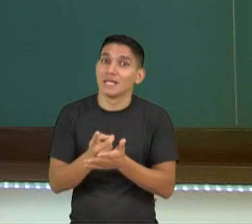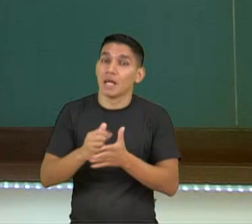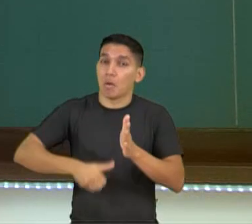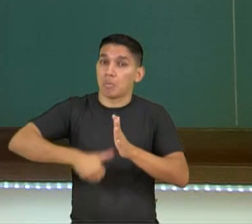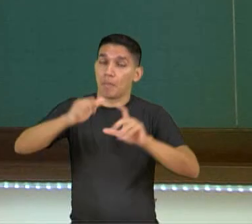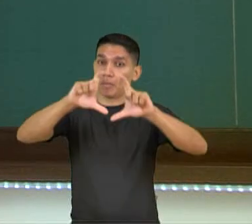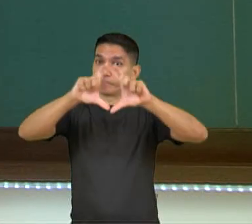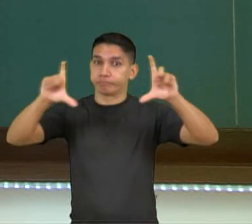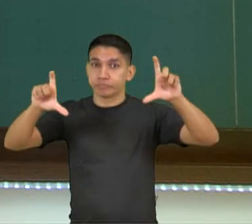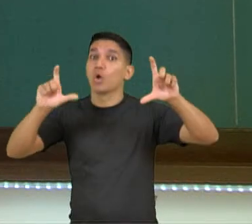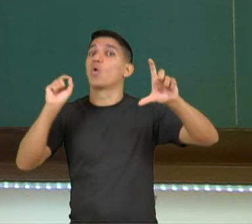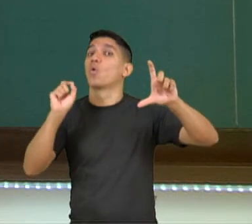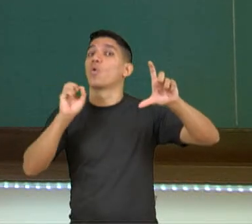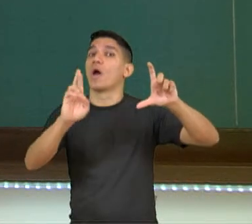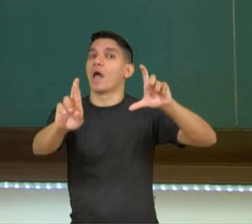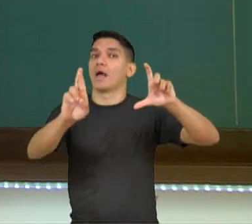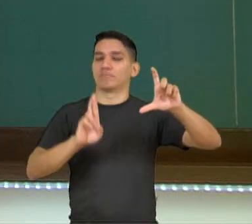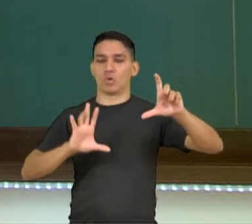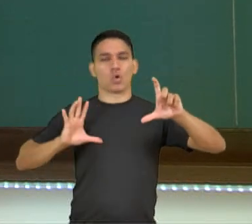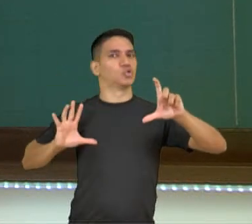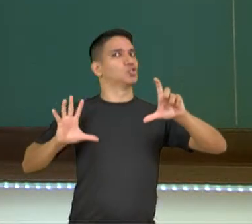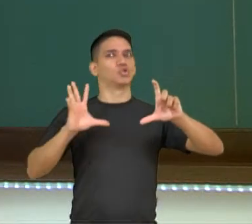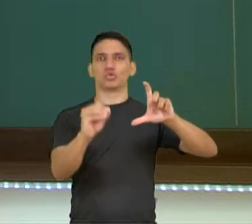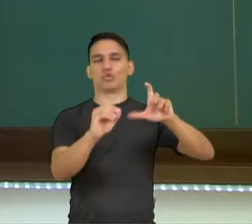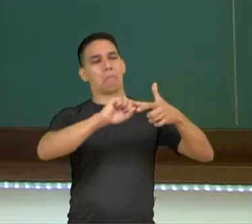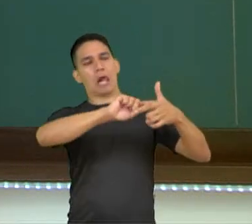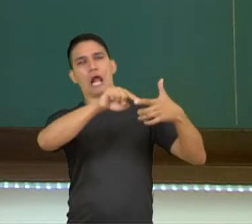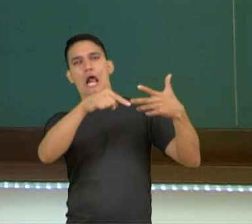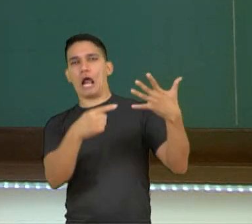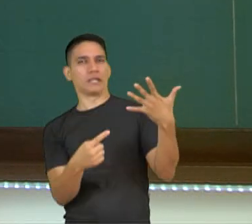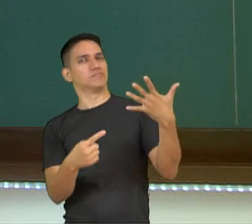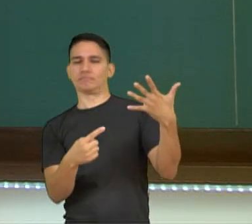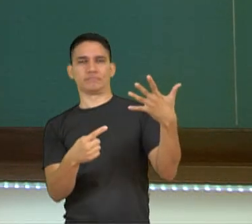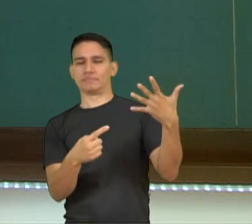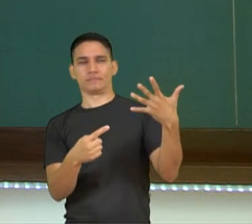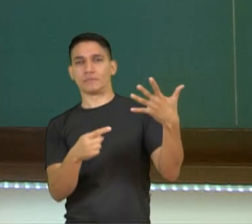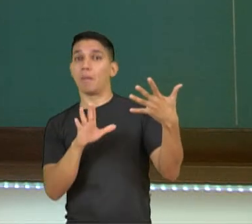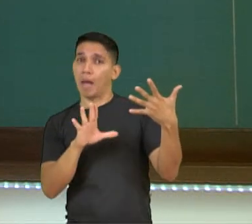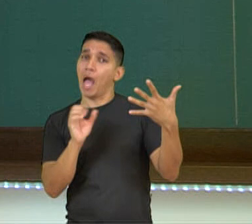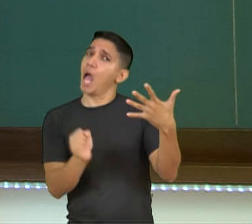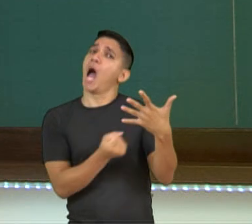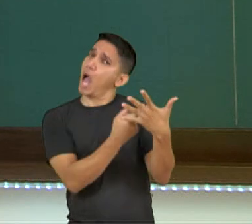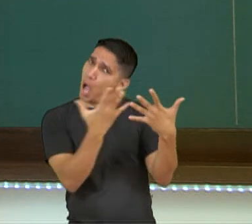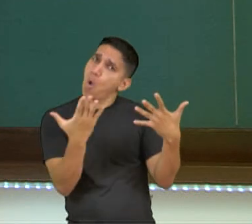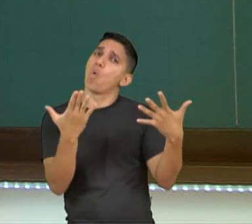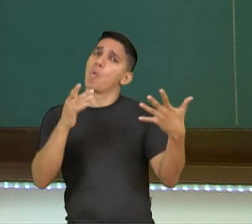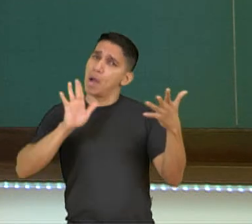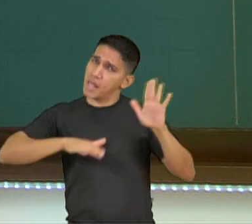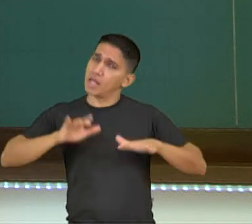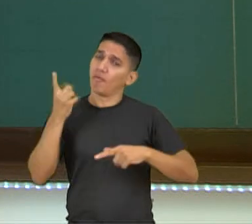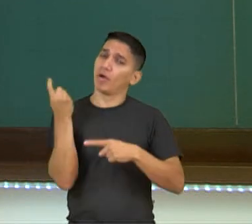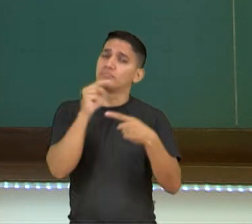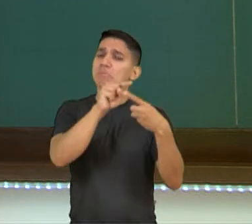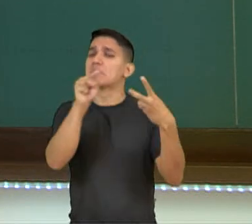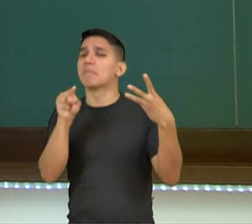parágrafo da notícia, então, vai responder exatamente a todas essas questões, mas algumas podem estar aqui.